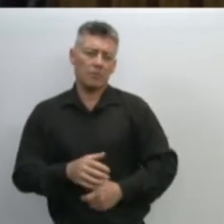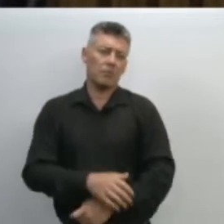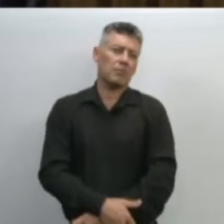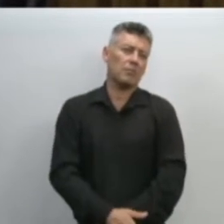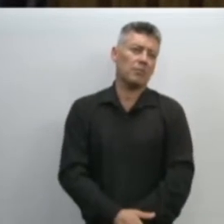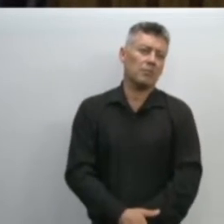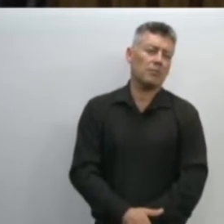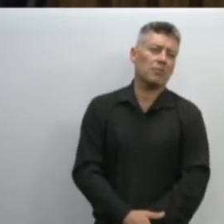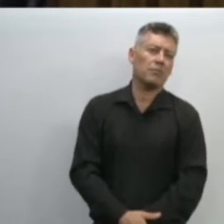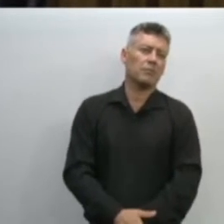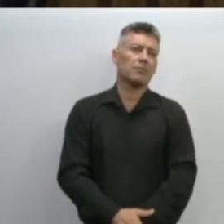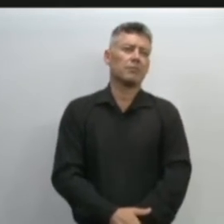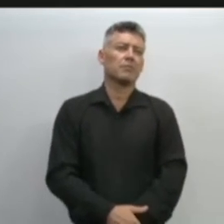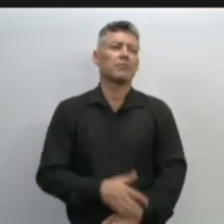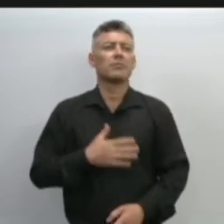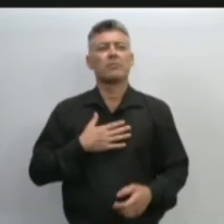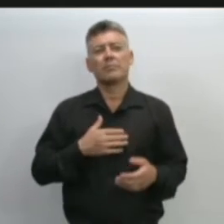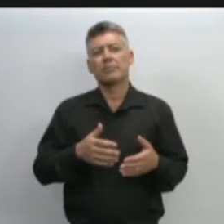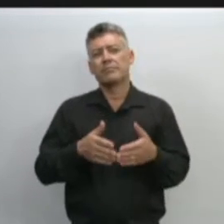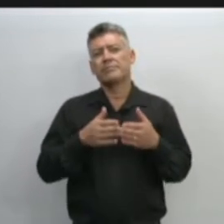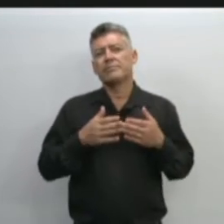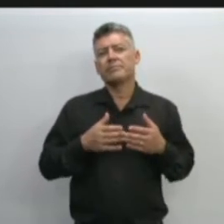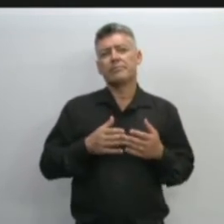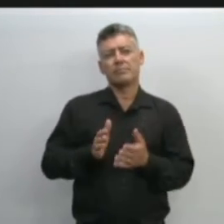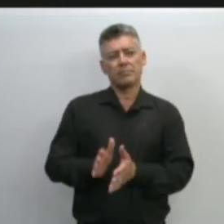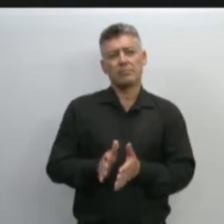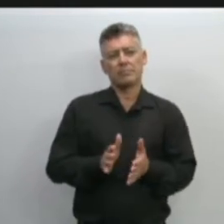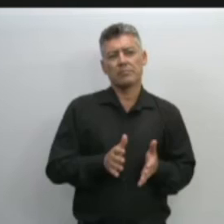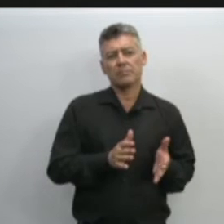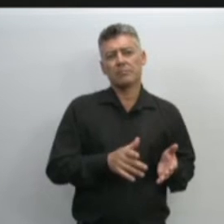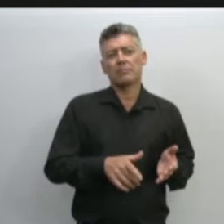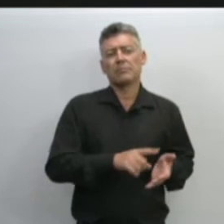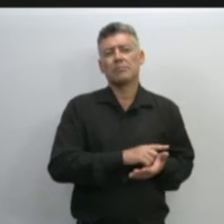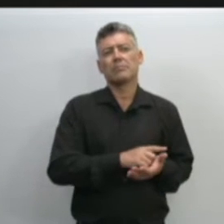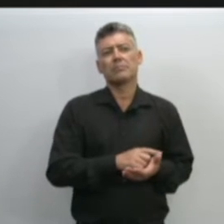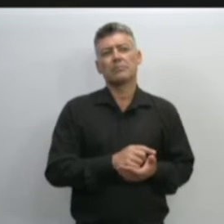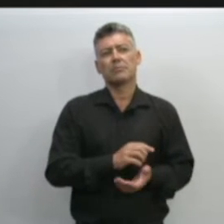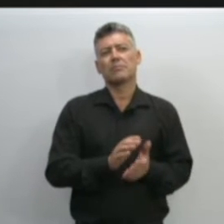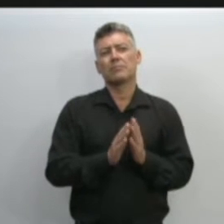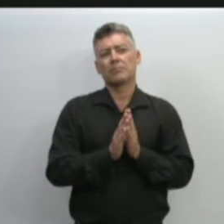Vereador Preto, eu solicitei pela ordem, antes de alguns vereadores, por favor.